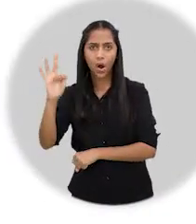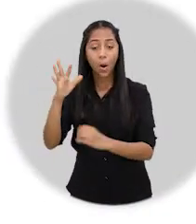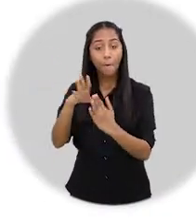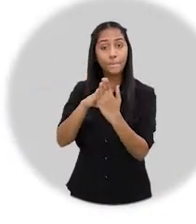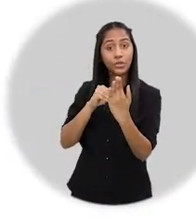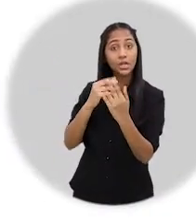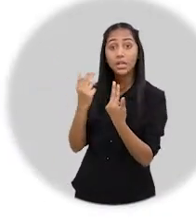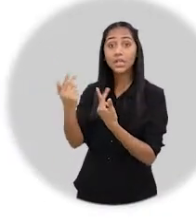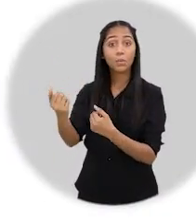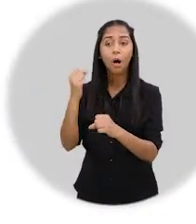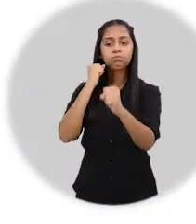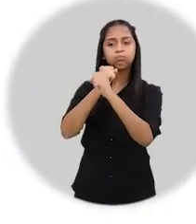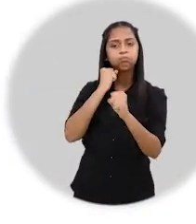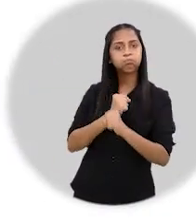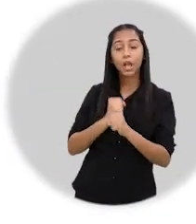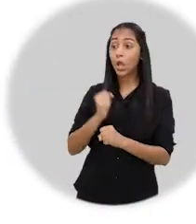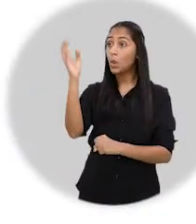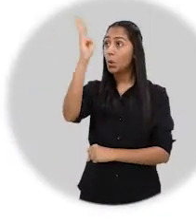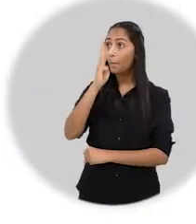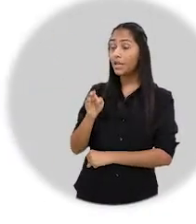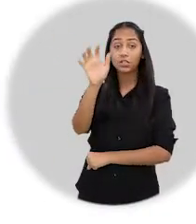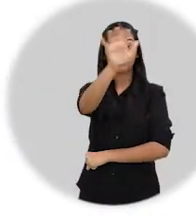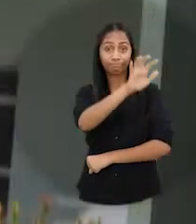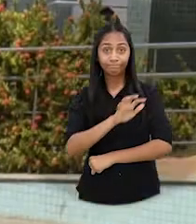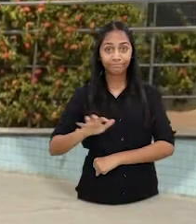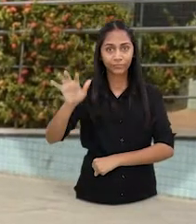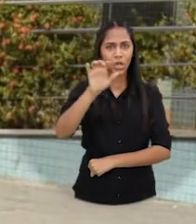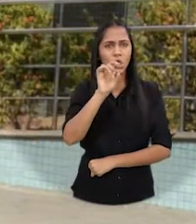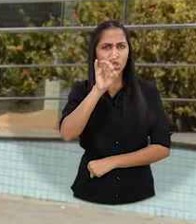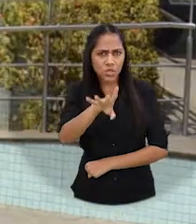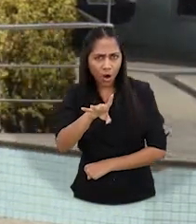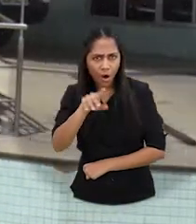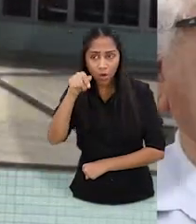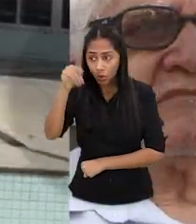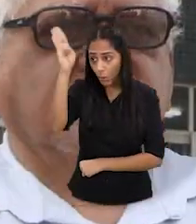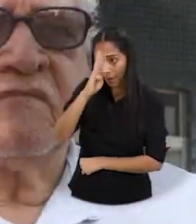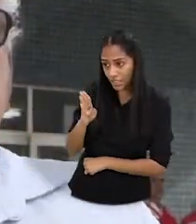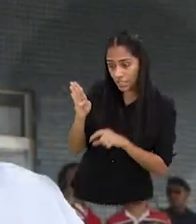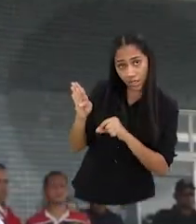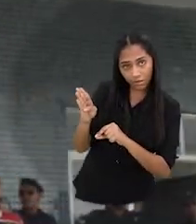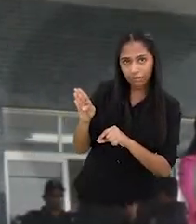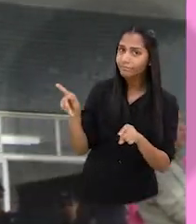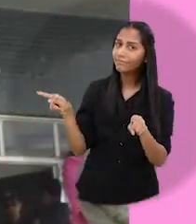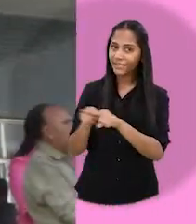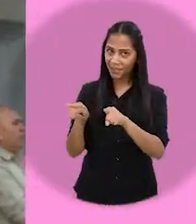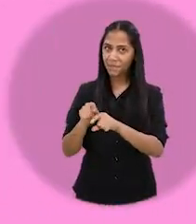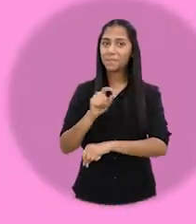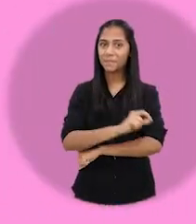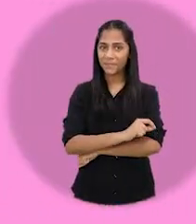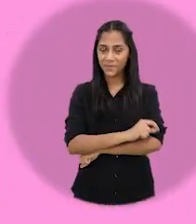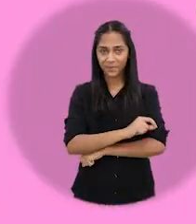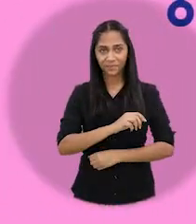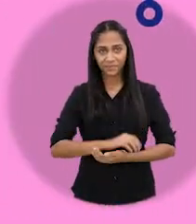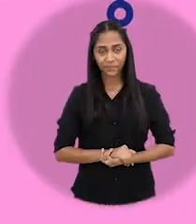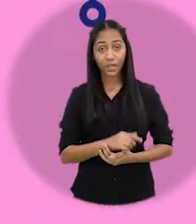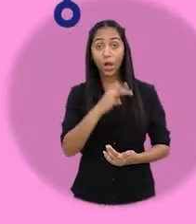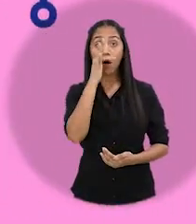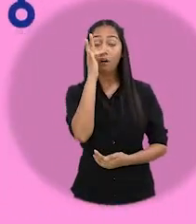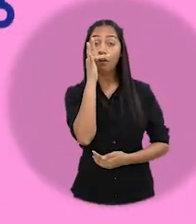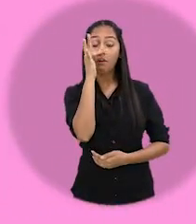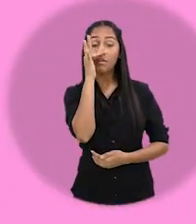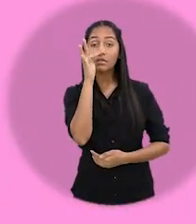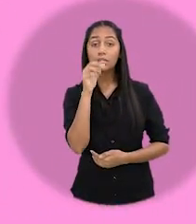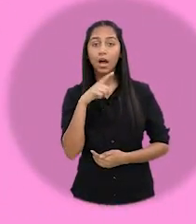construíssem UPAs por todo o país. Não apenas no país, como também aqui em Mossoró.